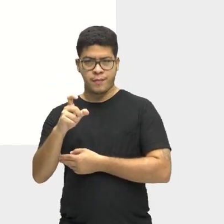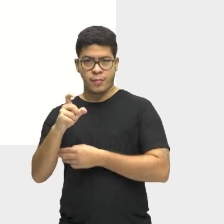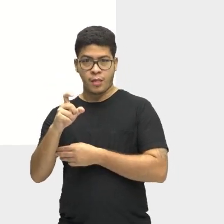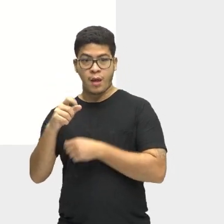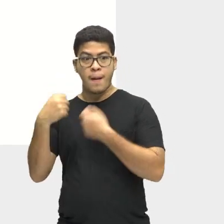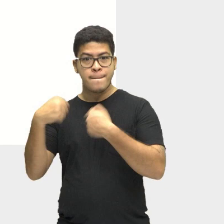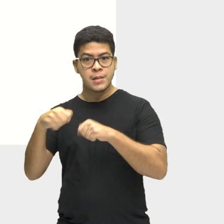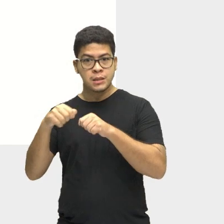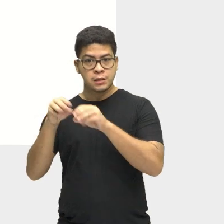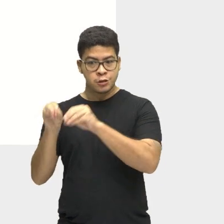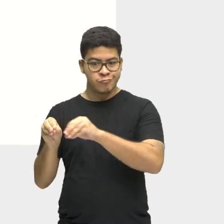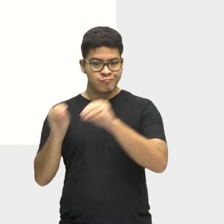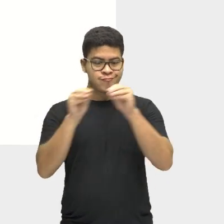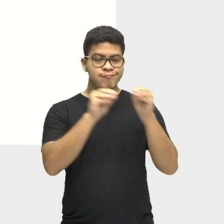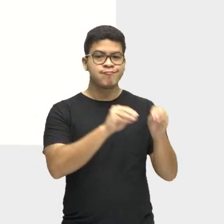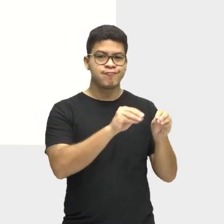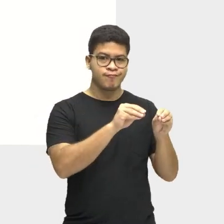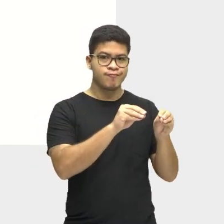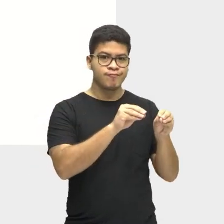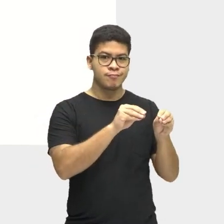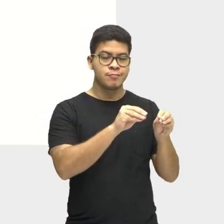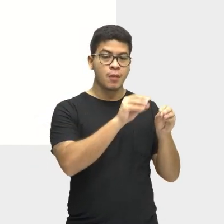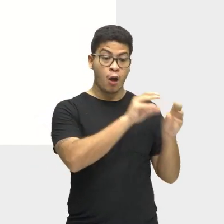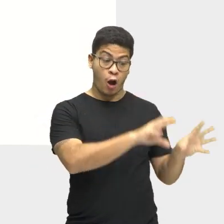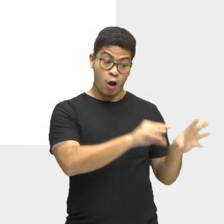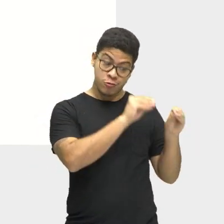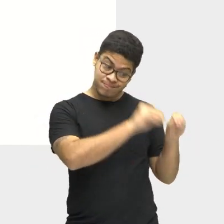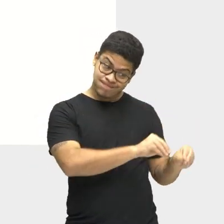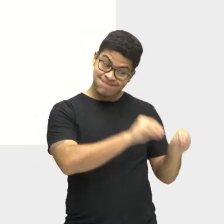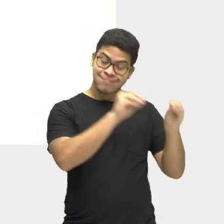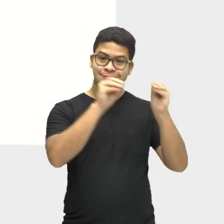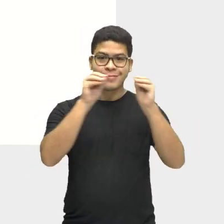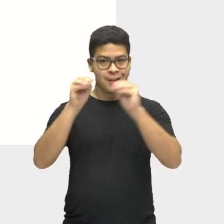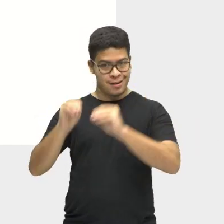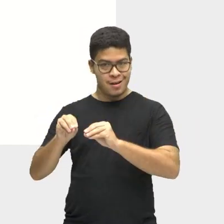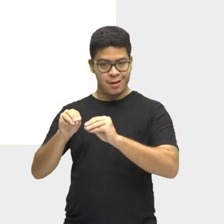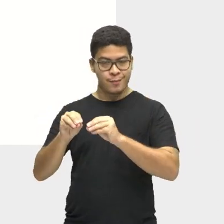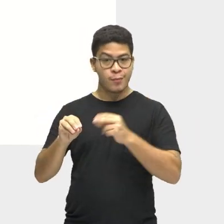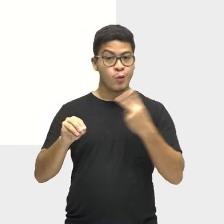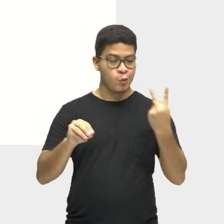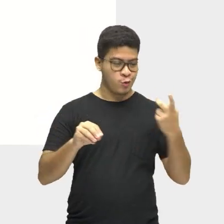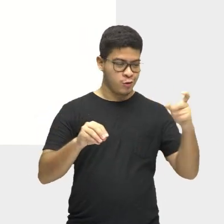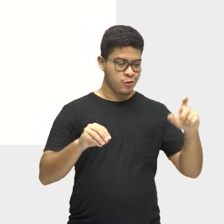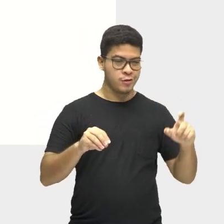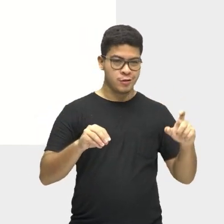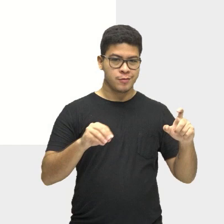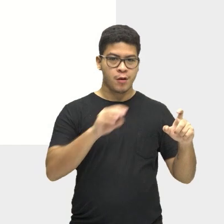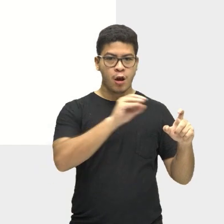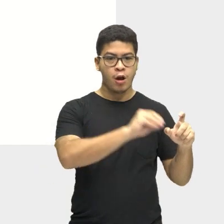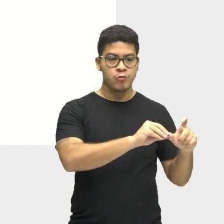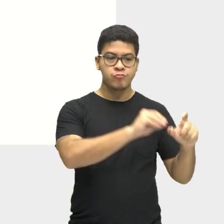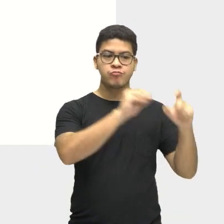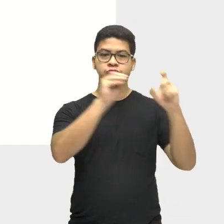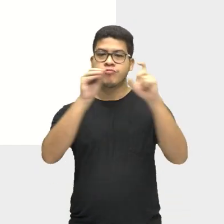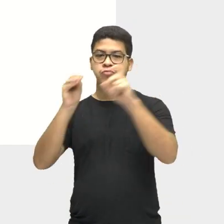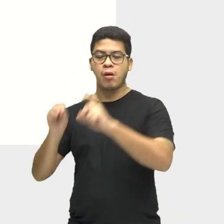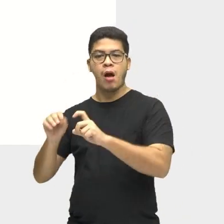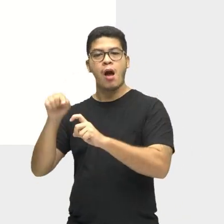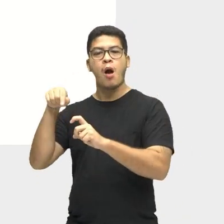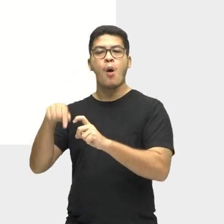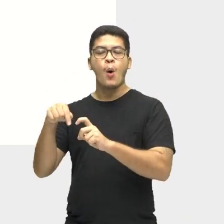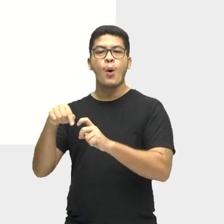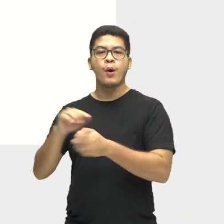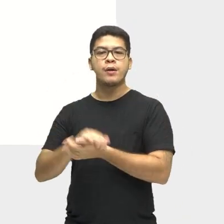cá, para o primeiro membro, obrigatoriamente nós temos que trocar o seu sinal, tá? Então se ele era